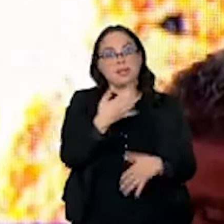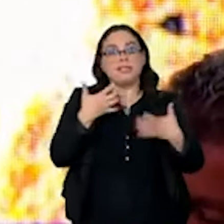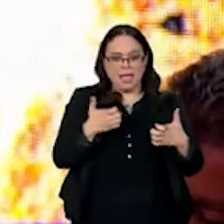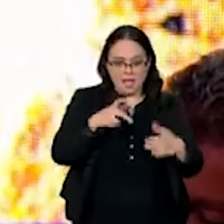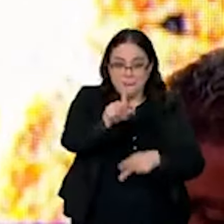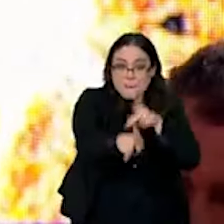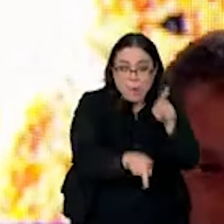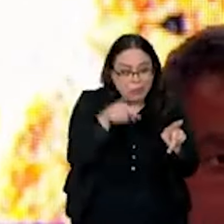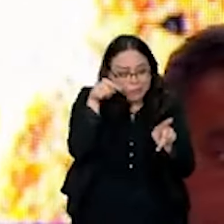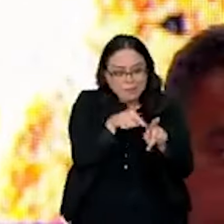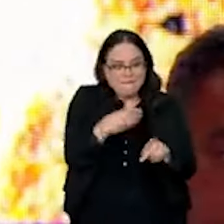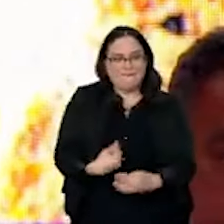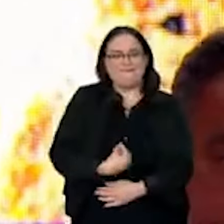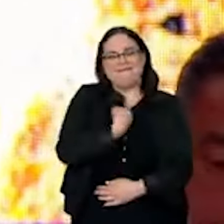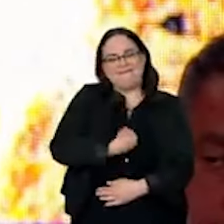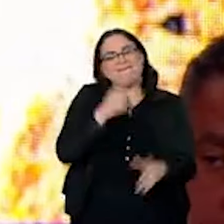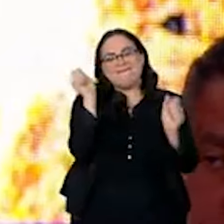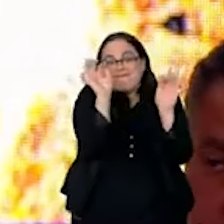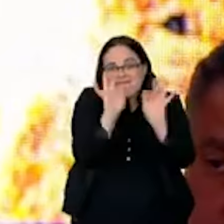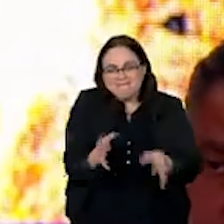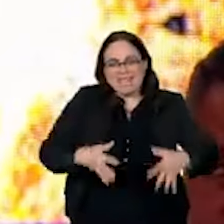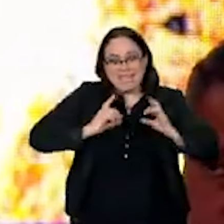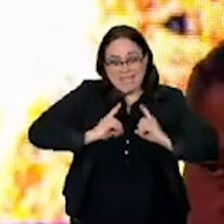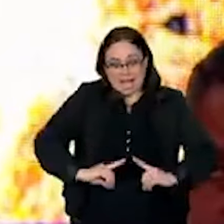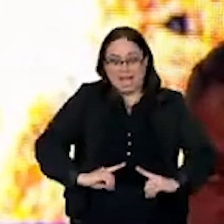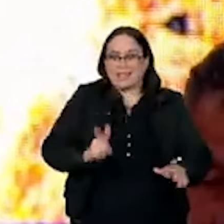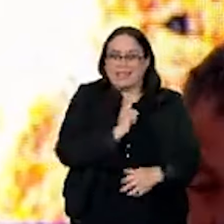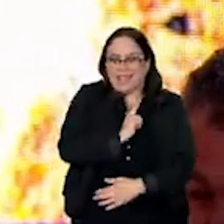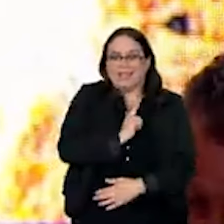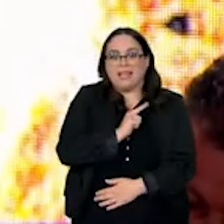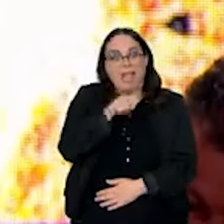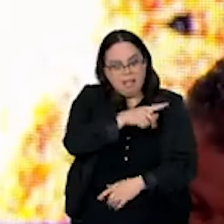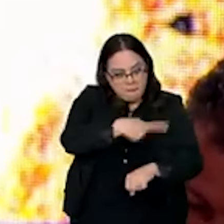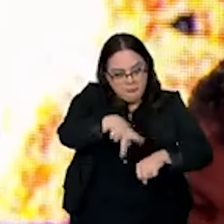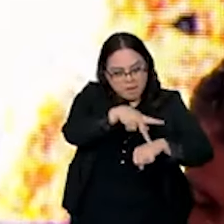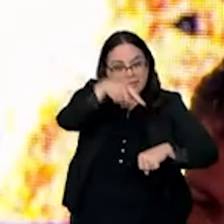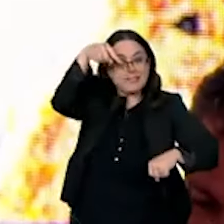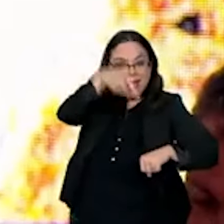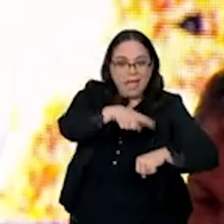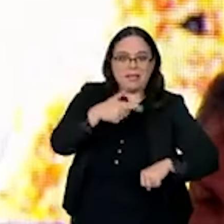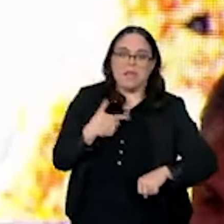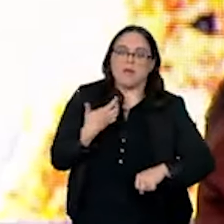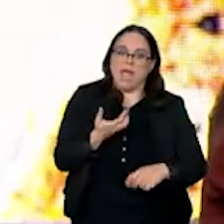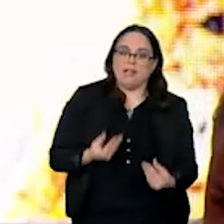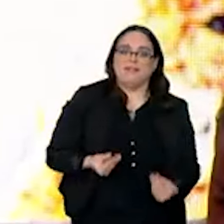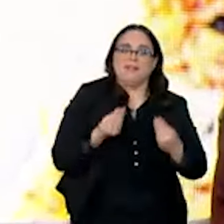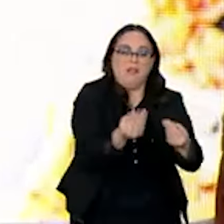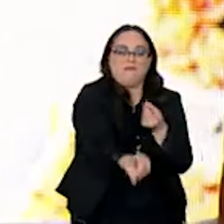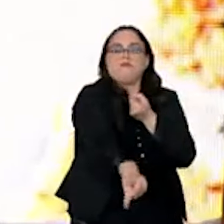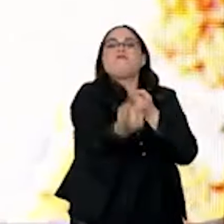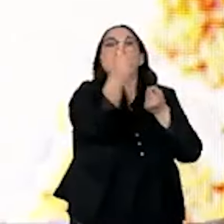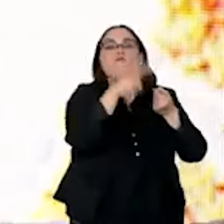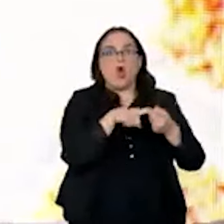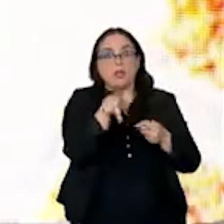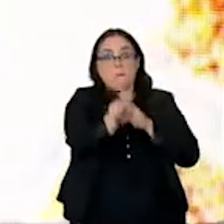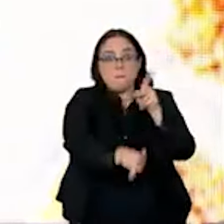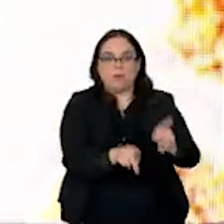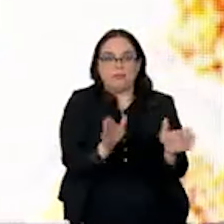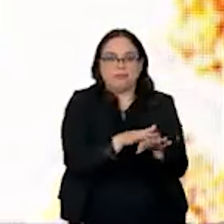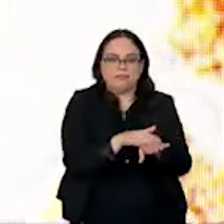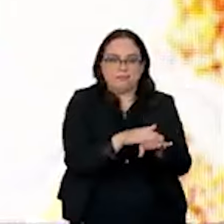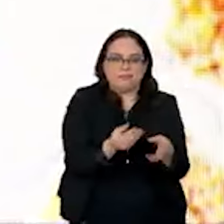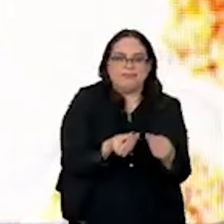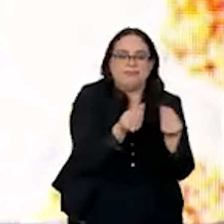nosso povo possa viver com muita dignidade. É esse país que eu quero entregar de volta ao povo